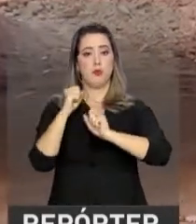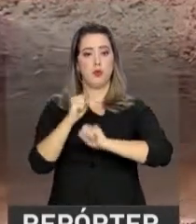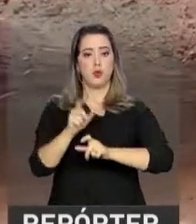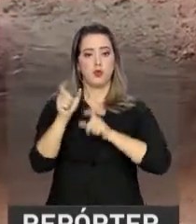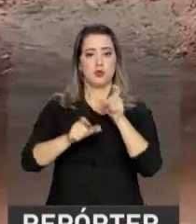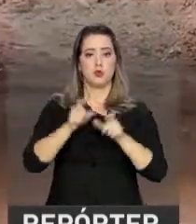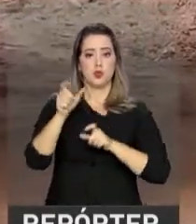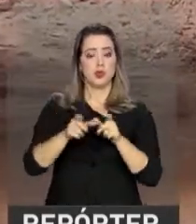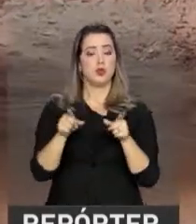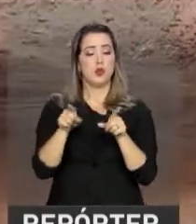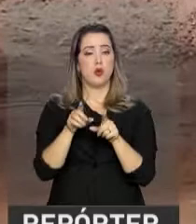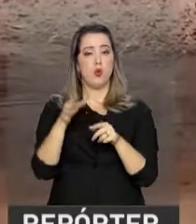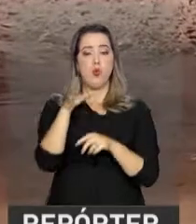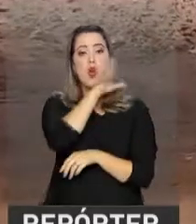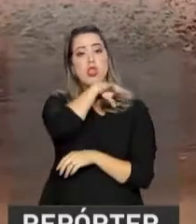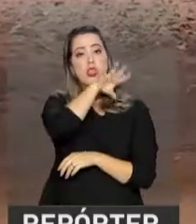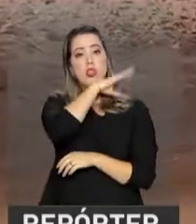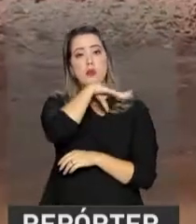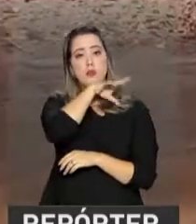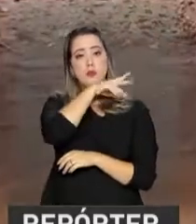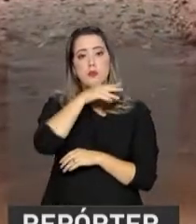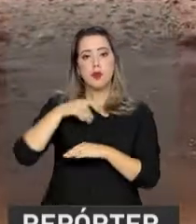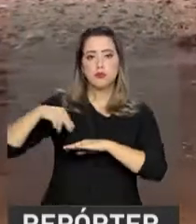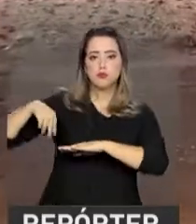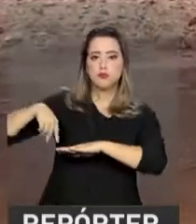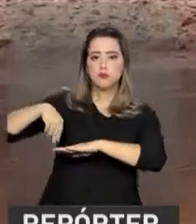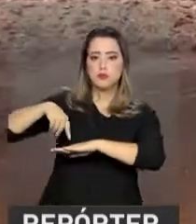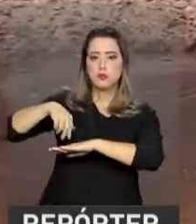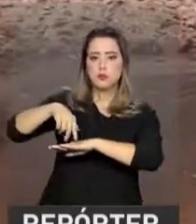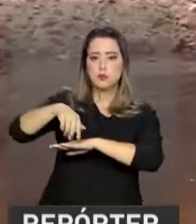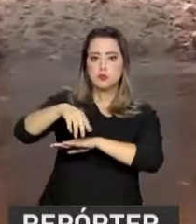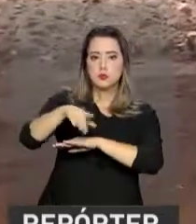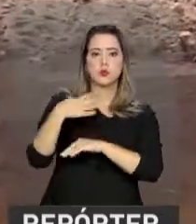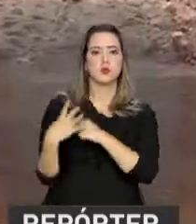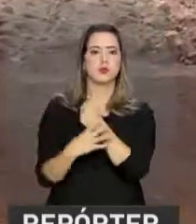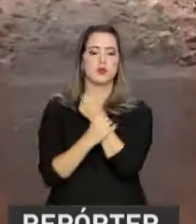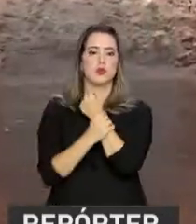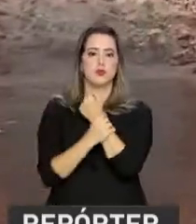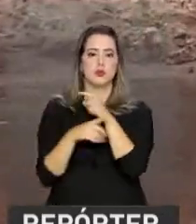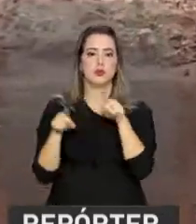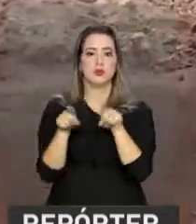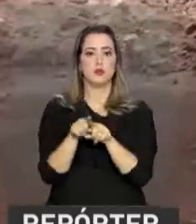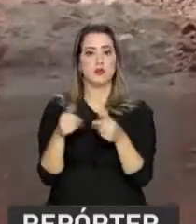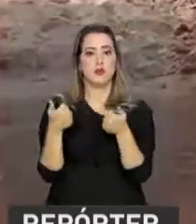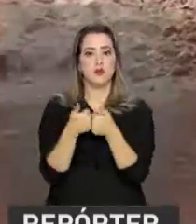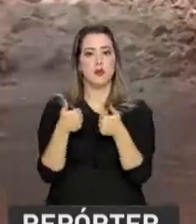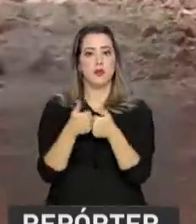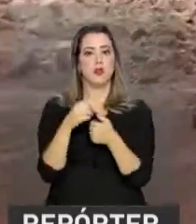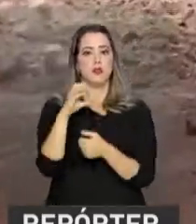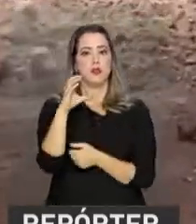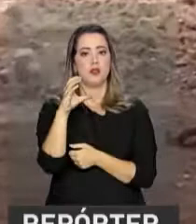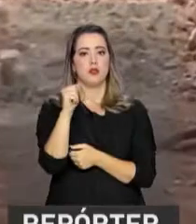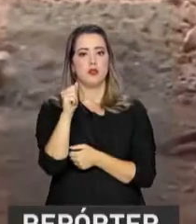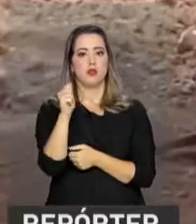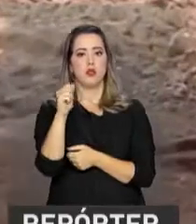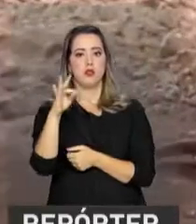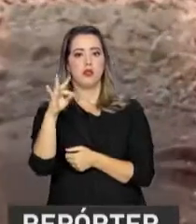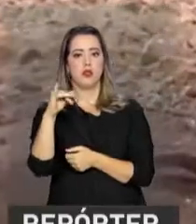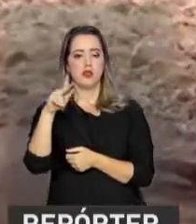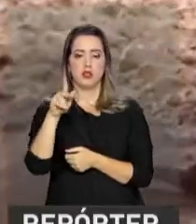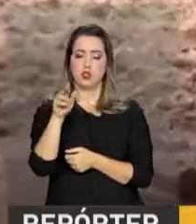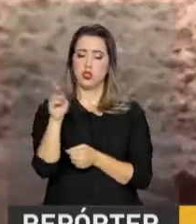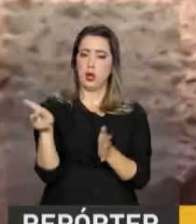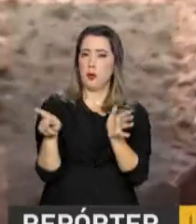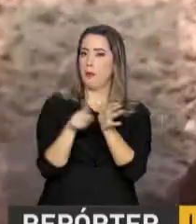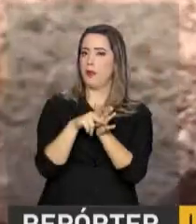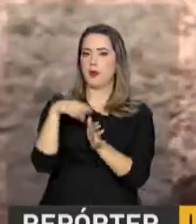pensado para permitir a travessia de animais com segurança. A rodovia está localizada na Caatinga, um bioma exclusivamente